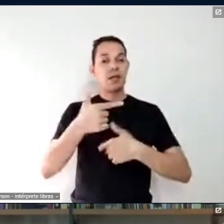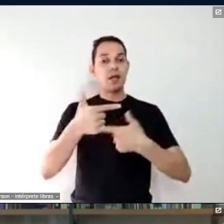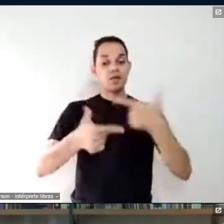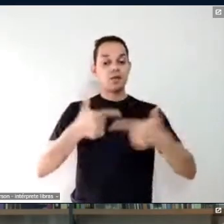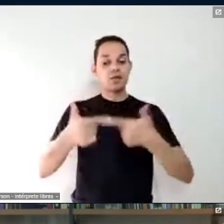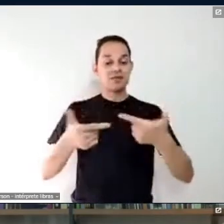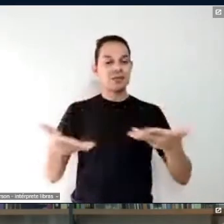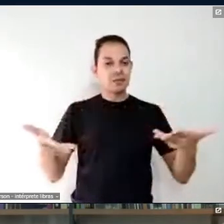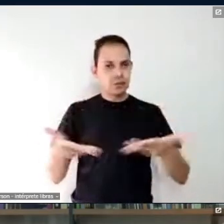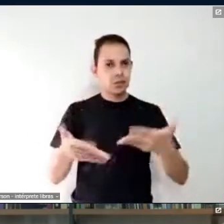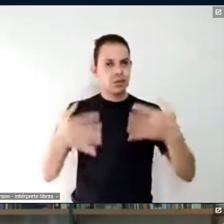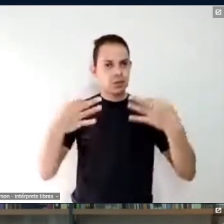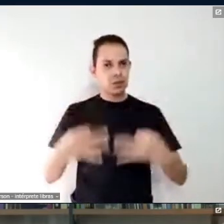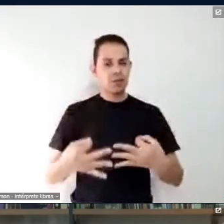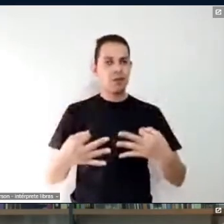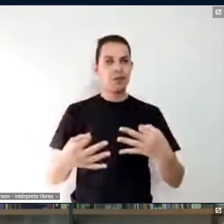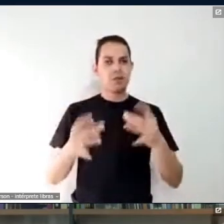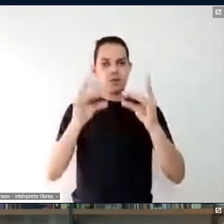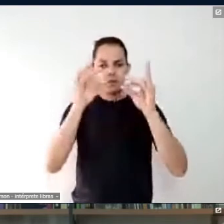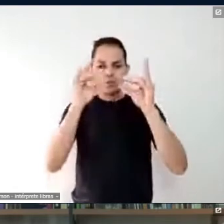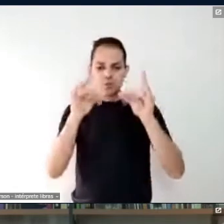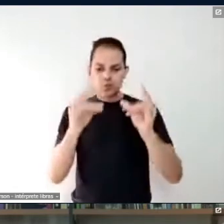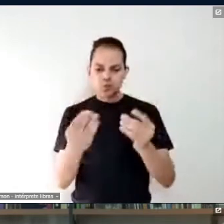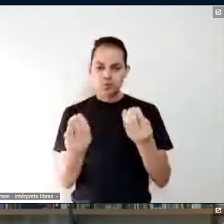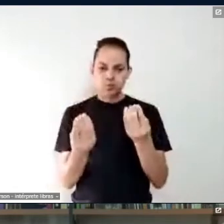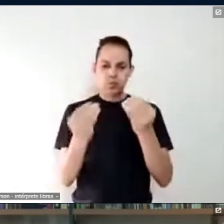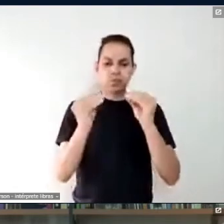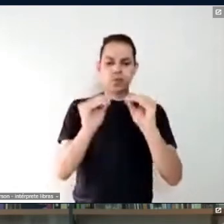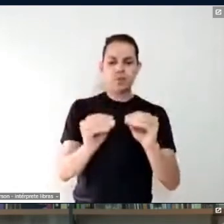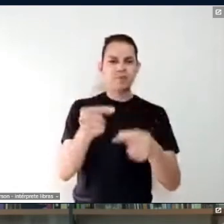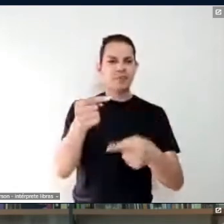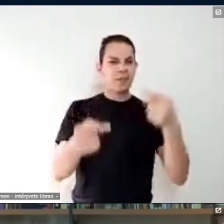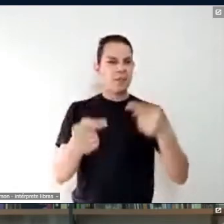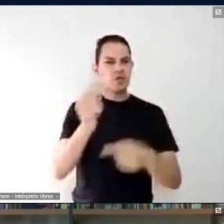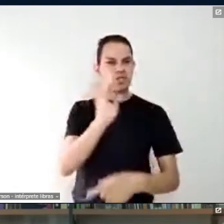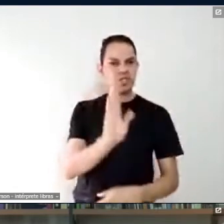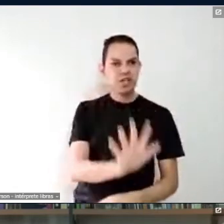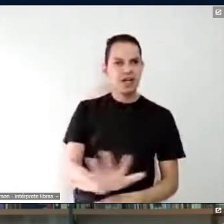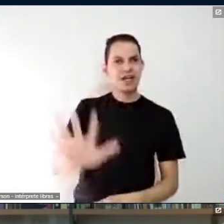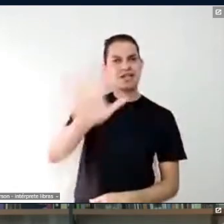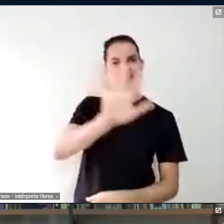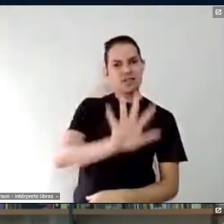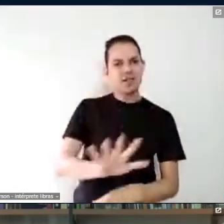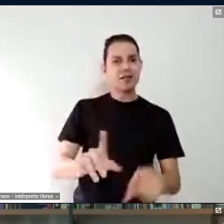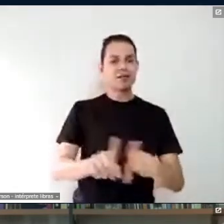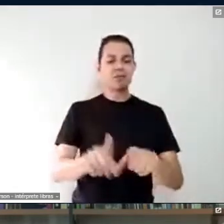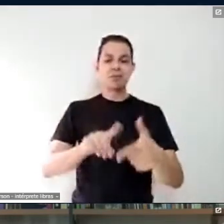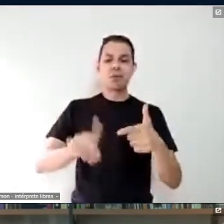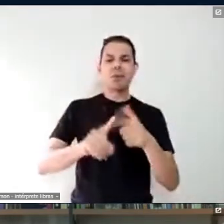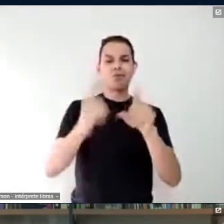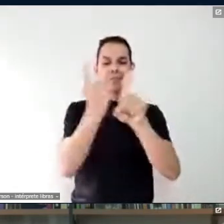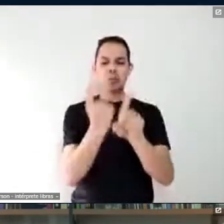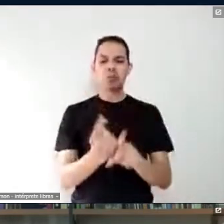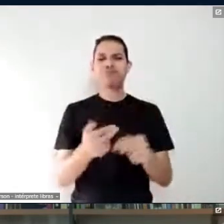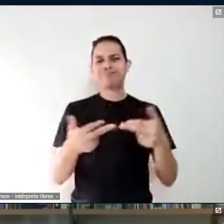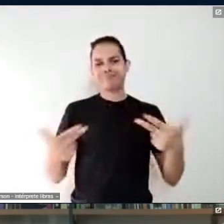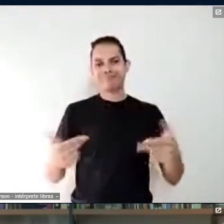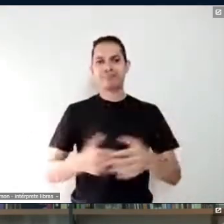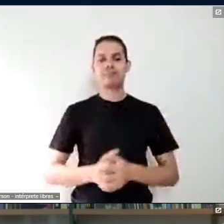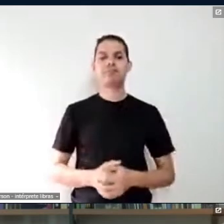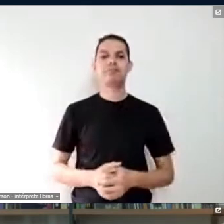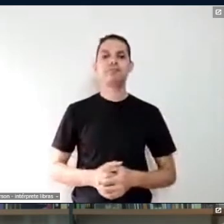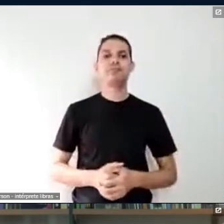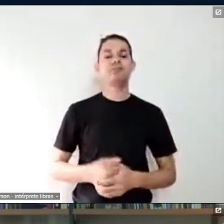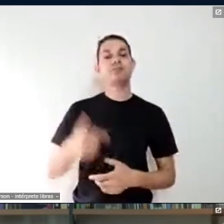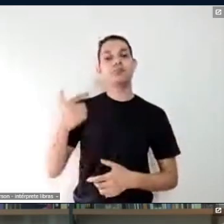e sem ter essas brechas de chegar na política nacional e encontrar algum problema sobre isso. No 1